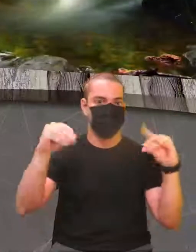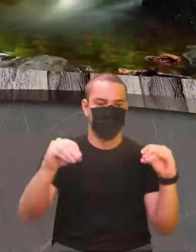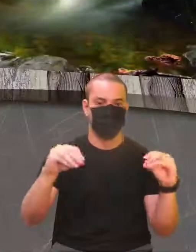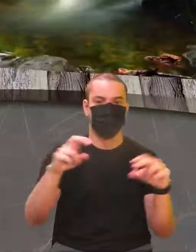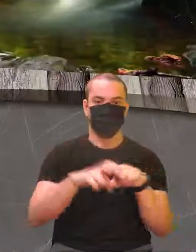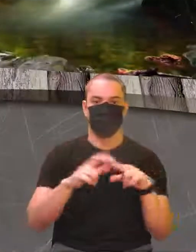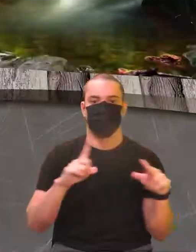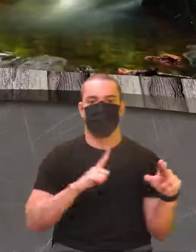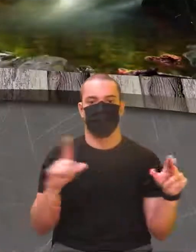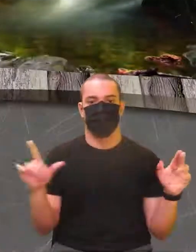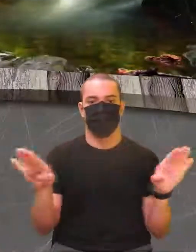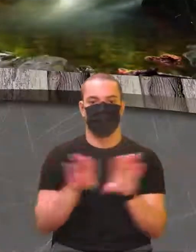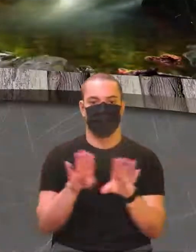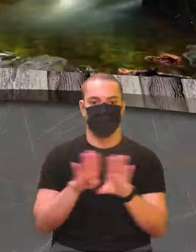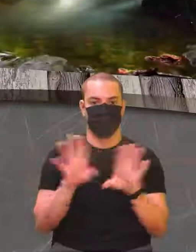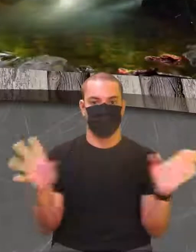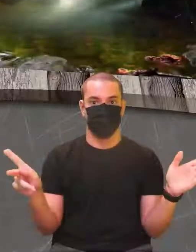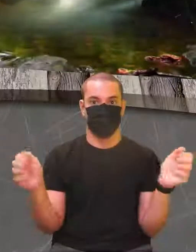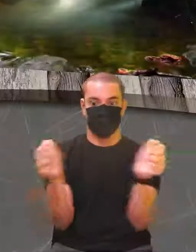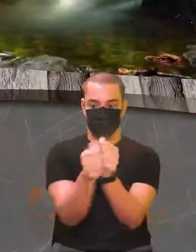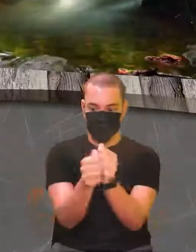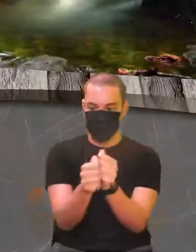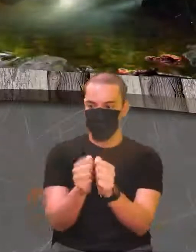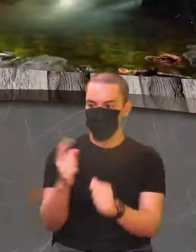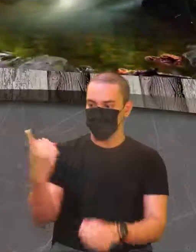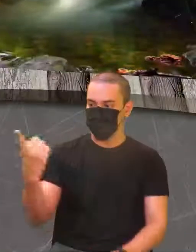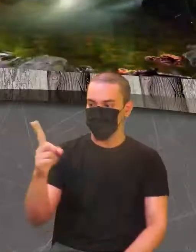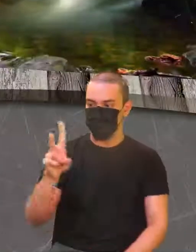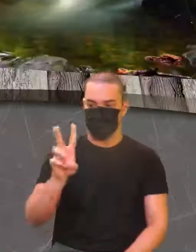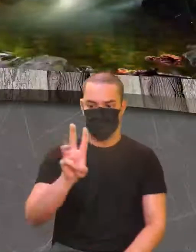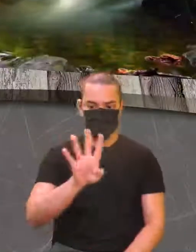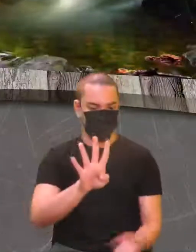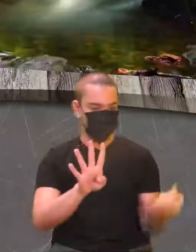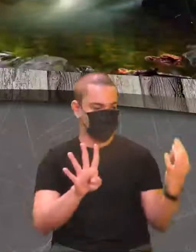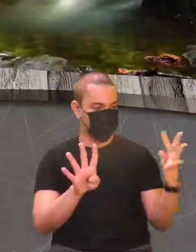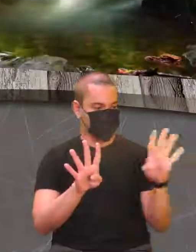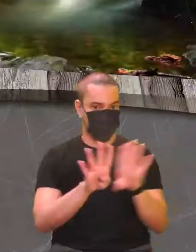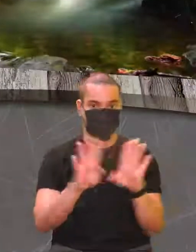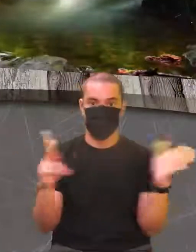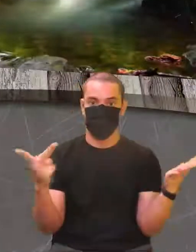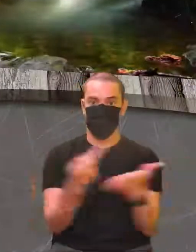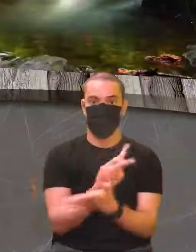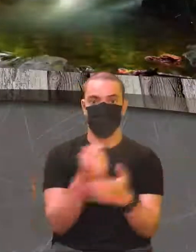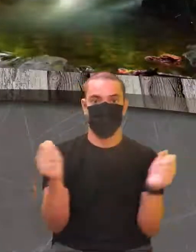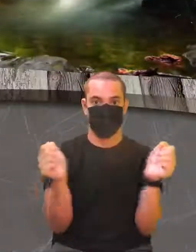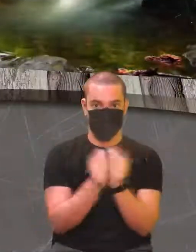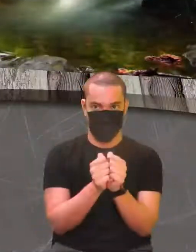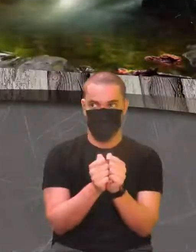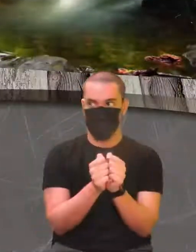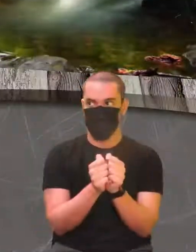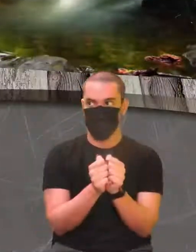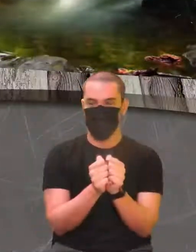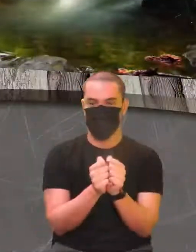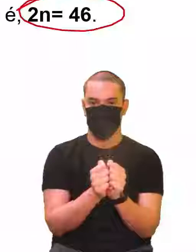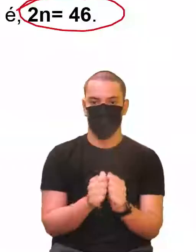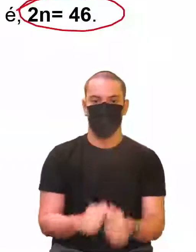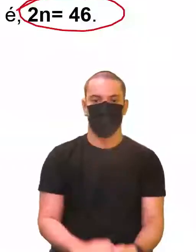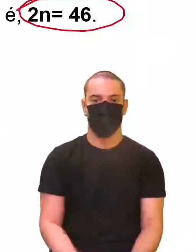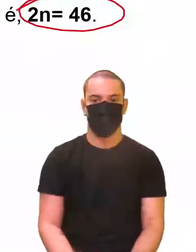encontram justamente para poder formar, né, unir esses gametas. Vamos para o quadro. Então, olha lá no